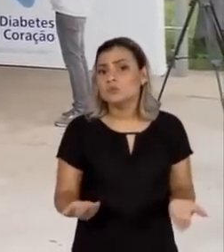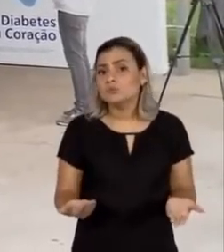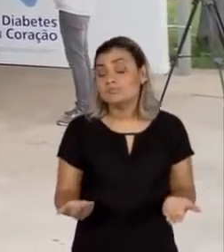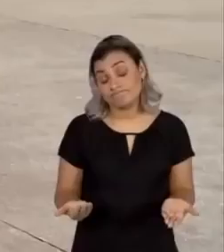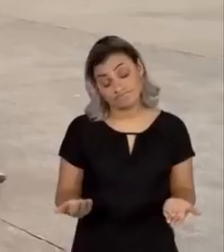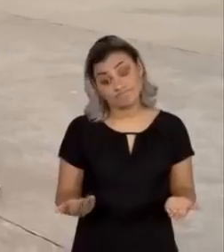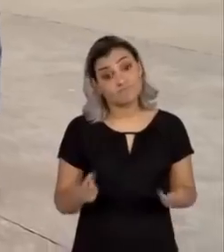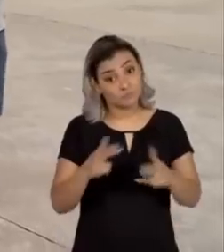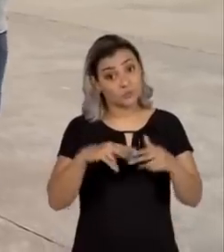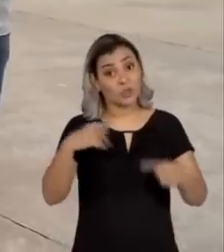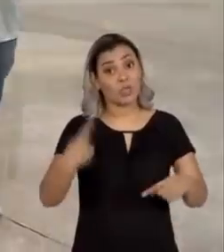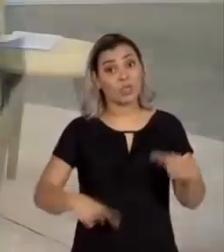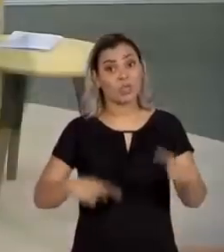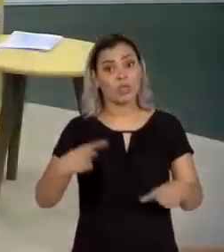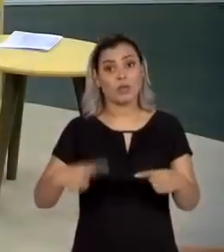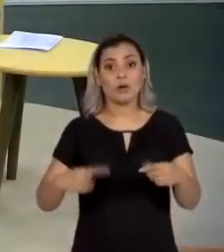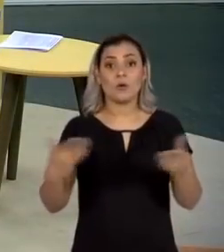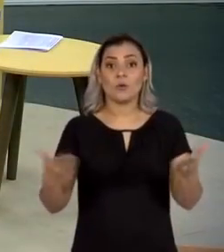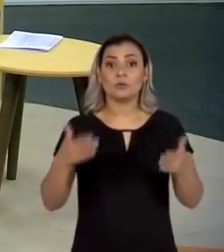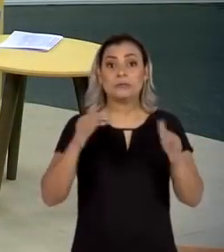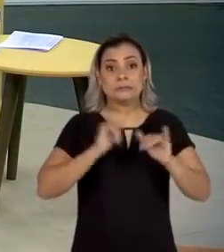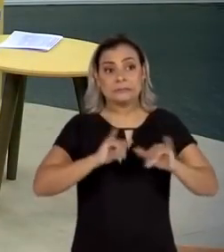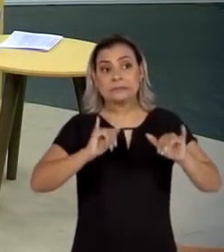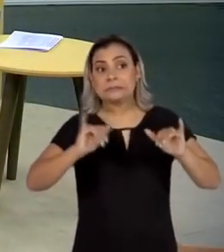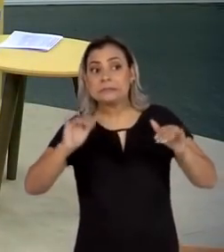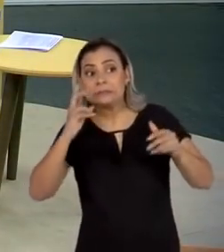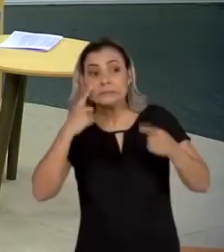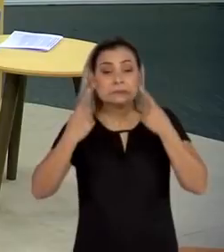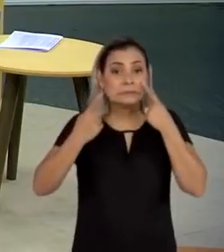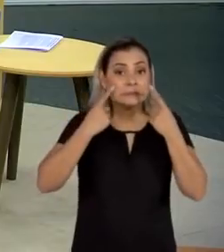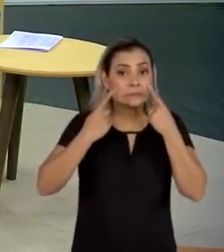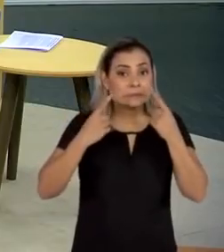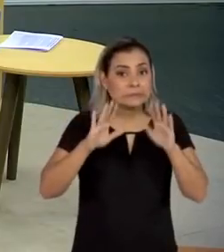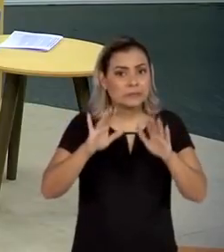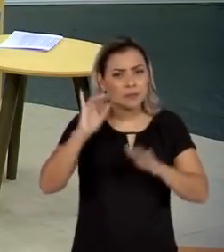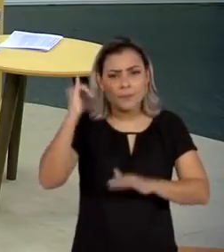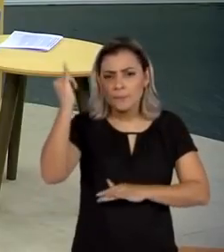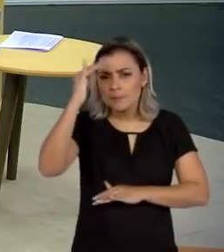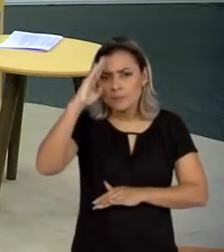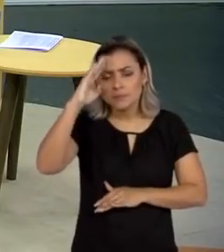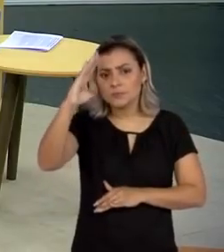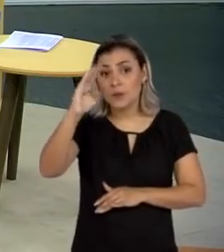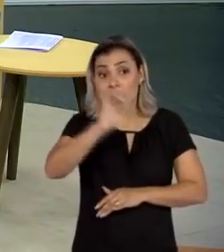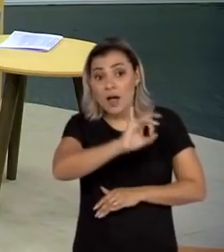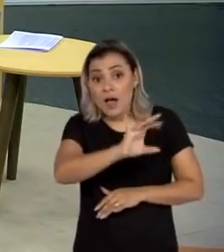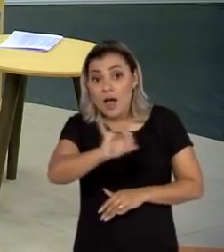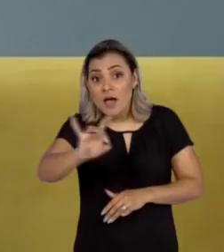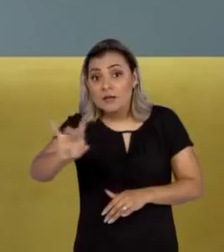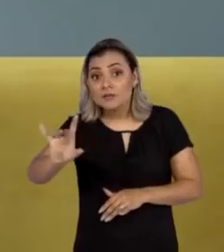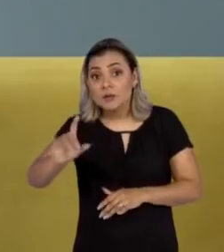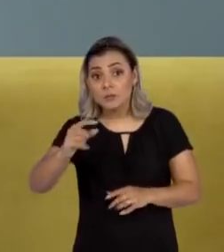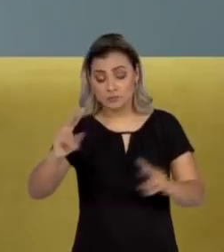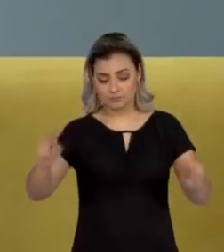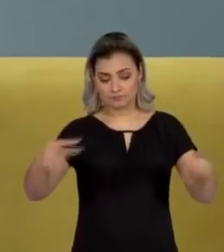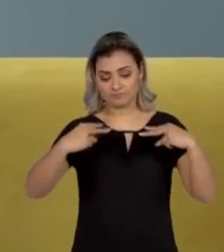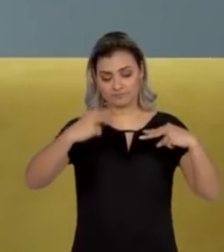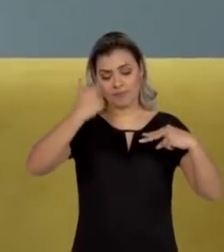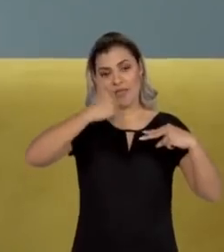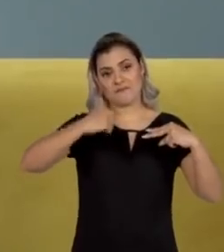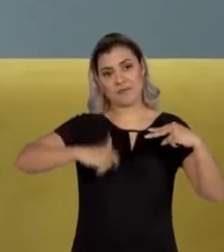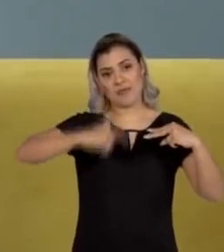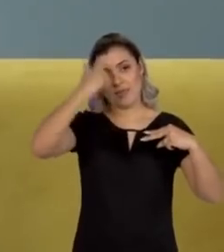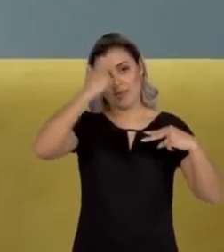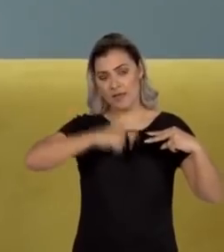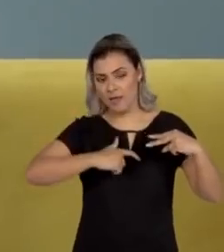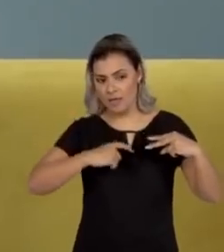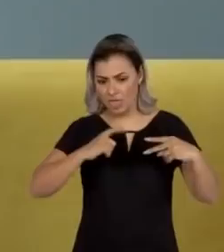Então, as discussões rondam por aí, mas o importante é que cada um procure identificar, né, os sintomas